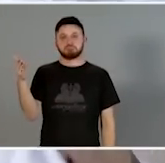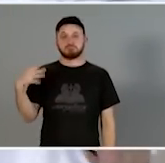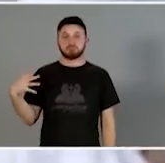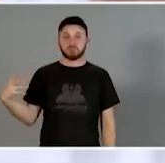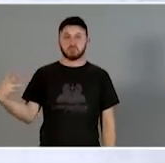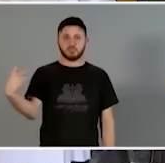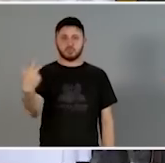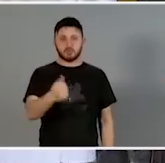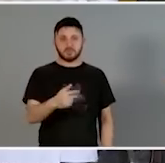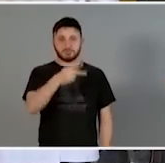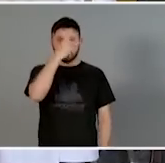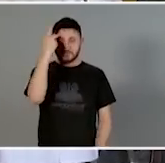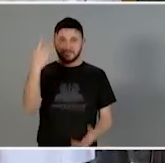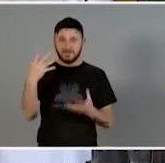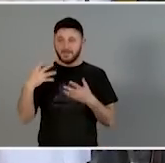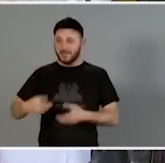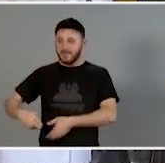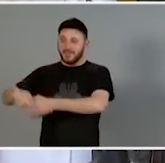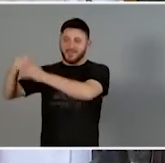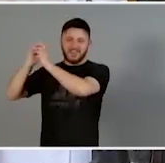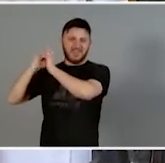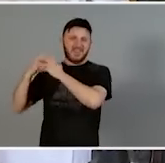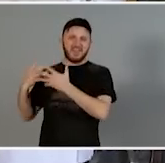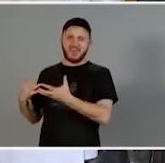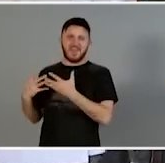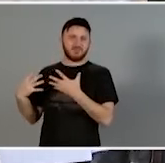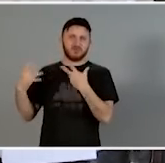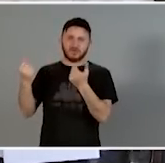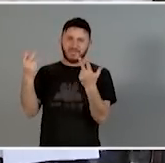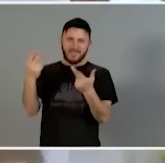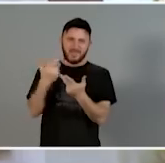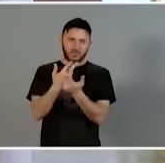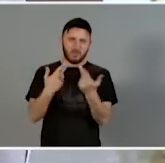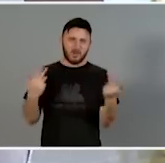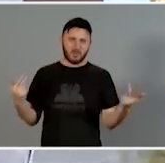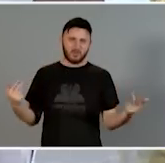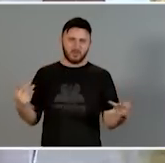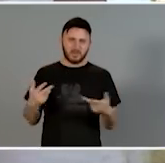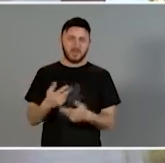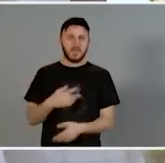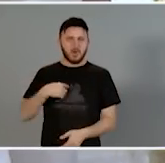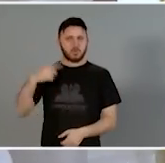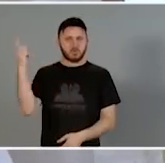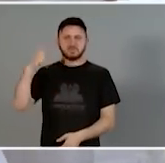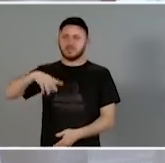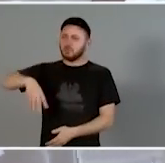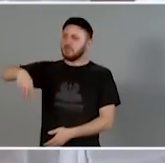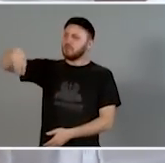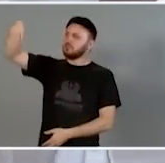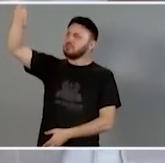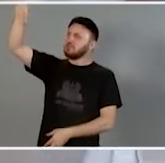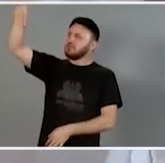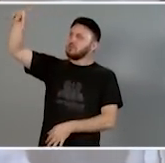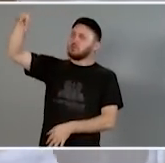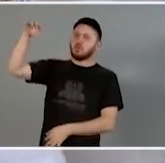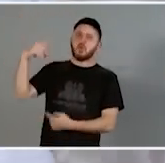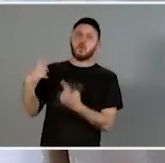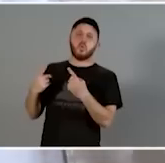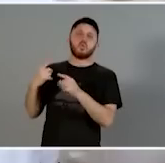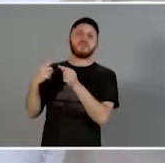todos queriam esse fardo aqui, que eu consigo pegar, levantar na ponta dos